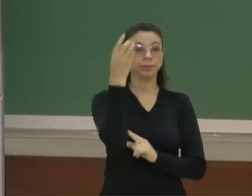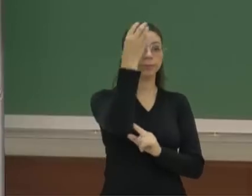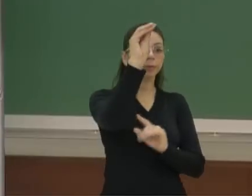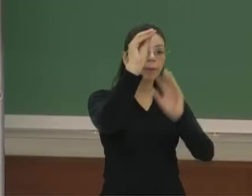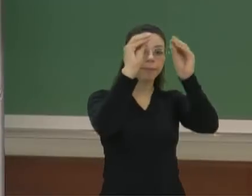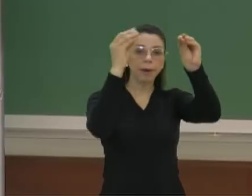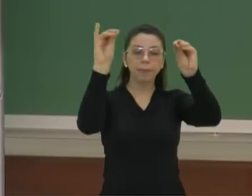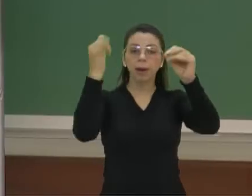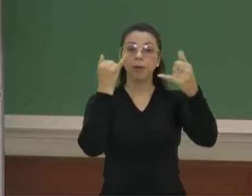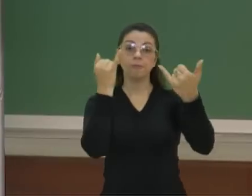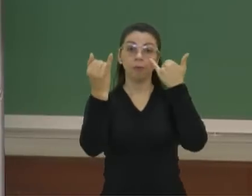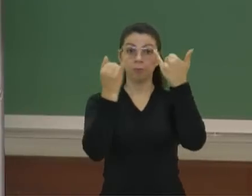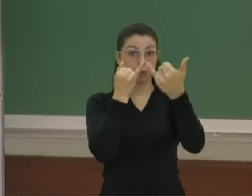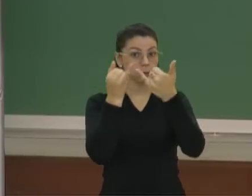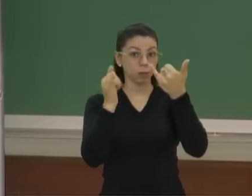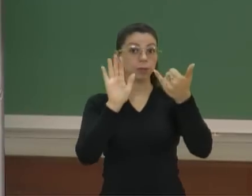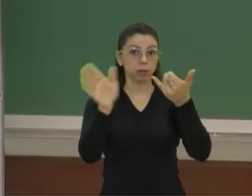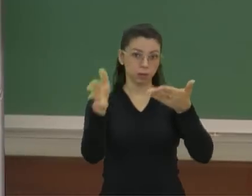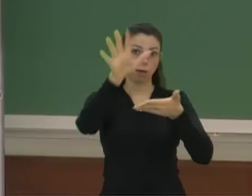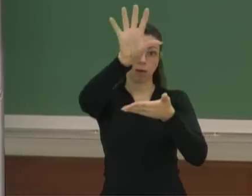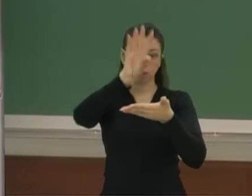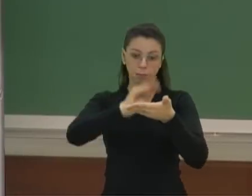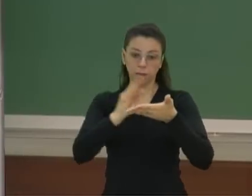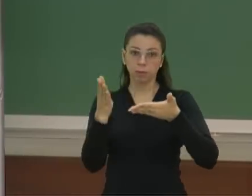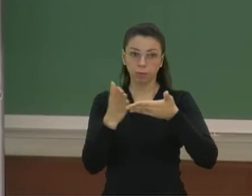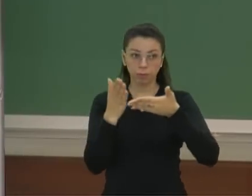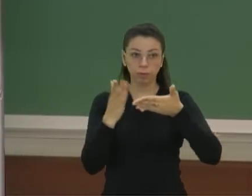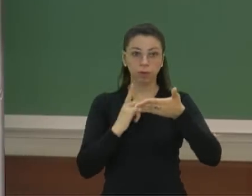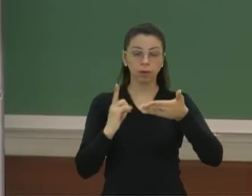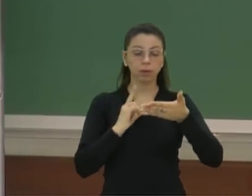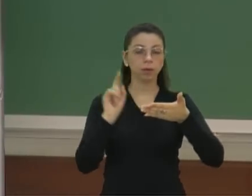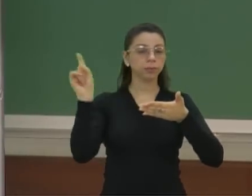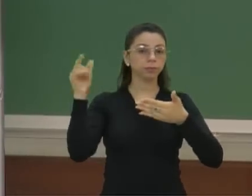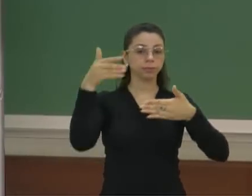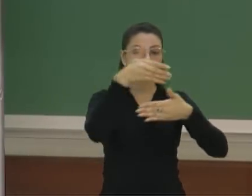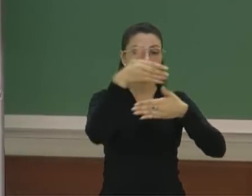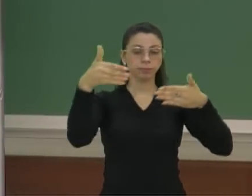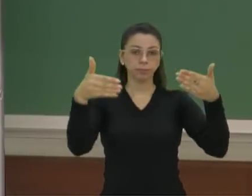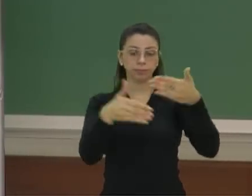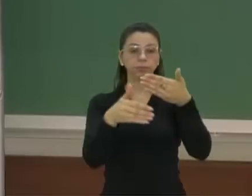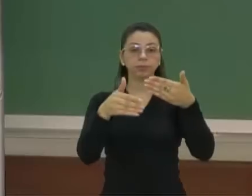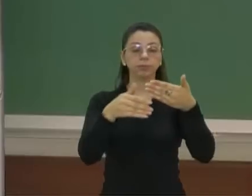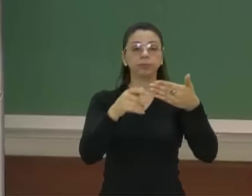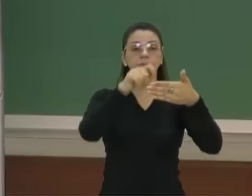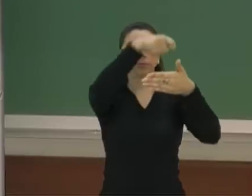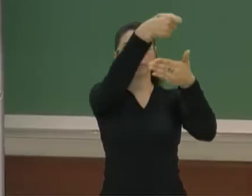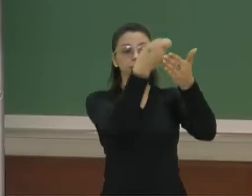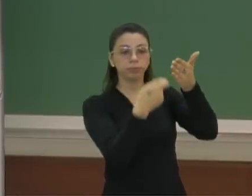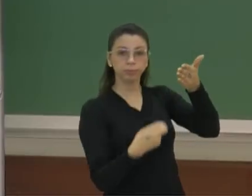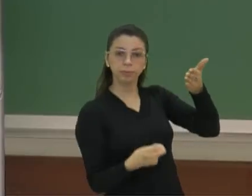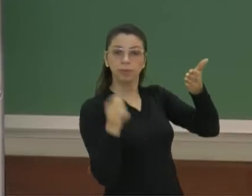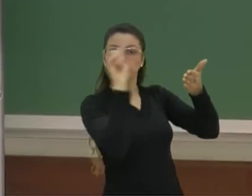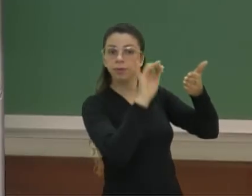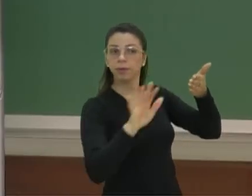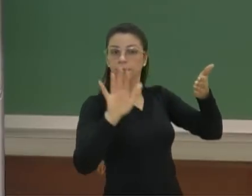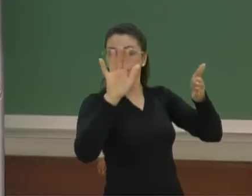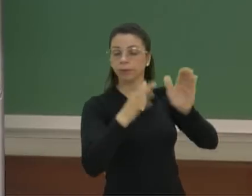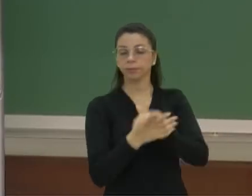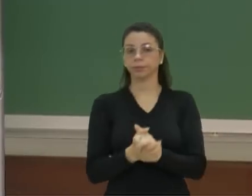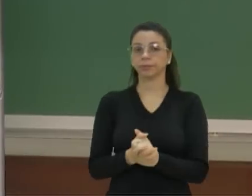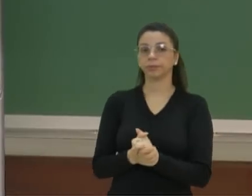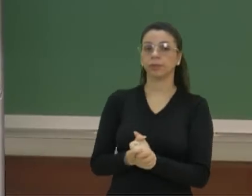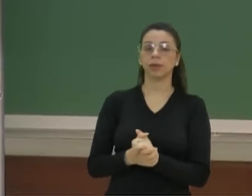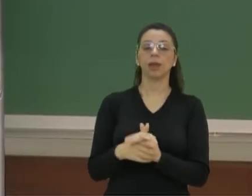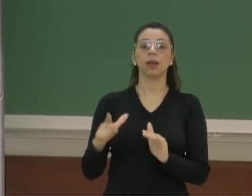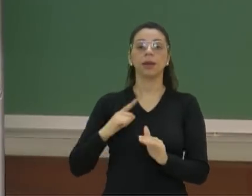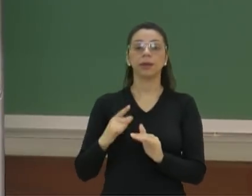que vocês têm no caderno de vocês, está aqui nessas próximas telas em forma de texto e imagem. Olha que legal! Então, aquele